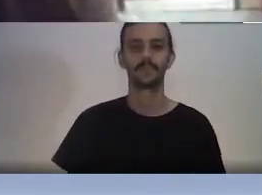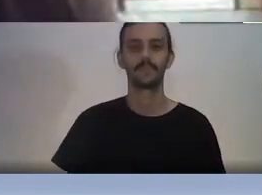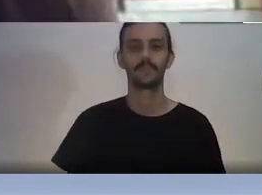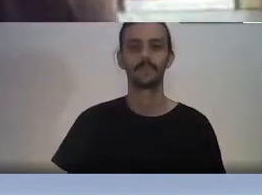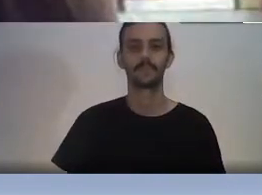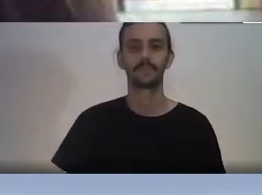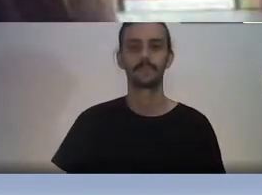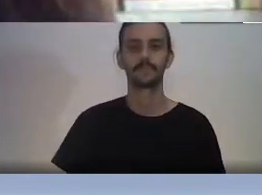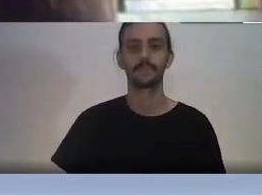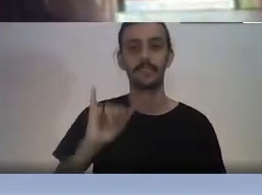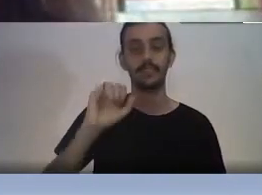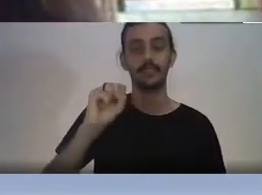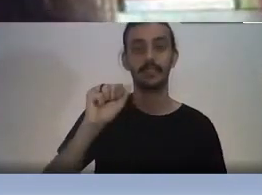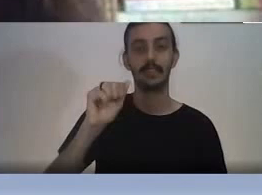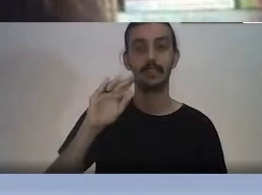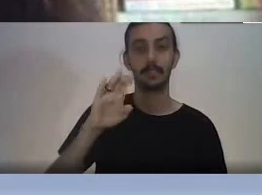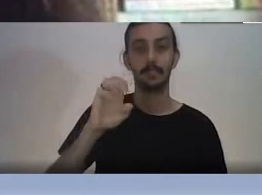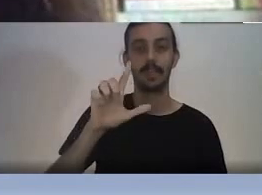Isabela König.